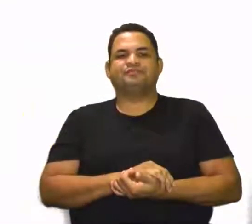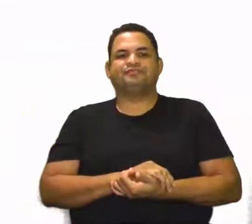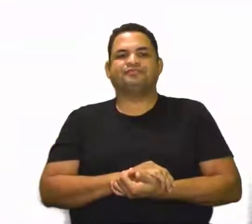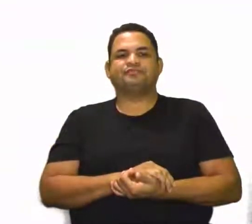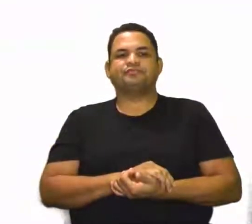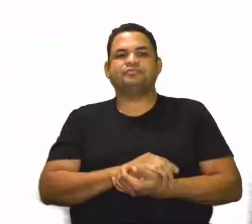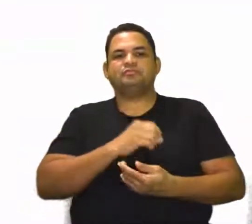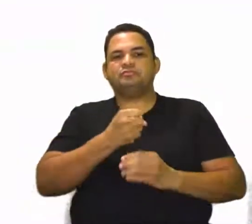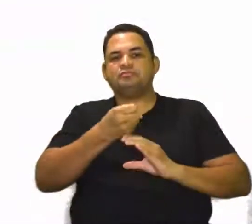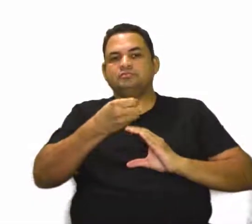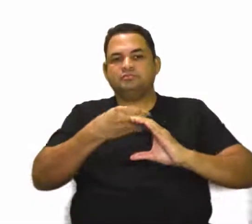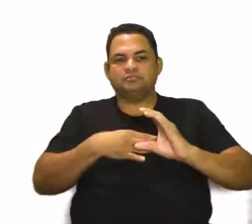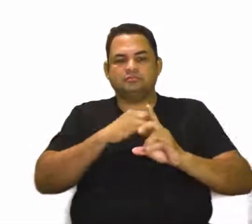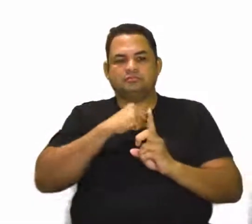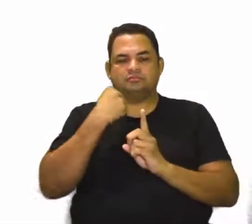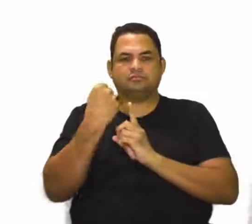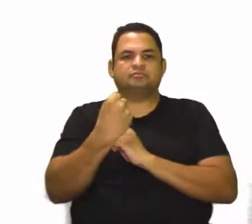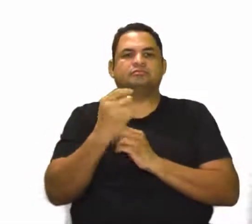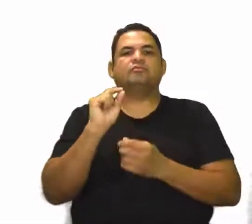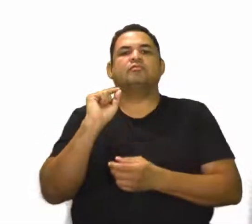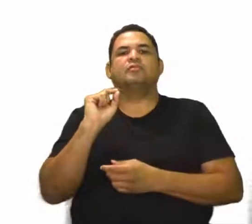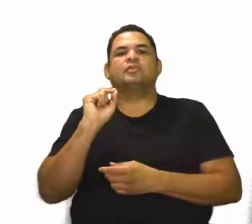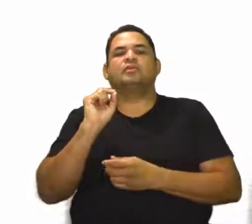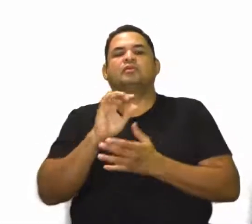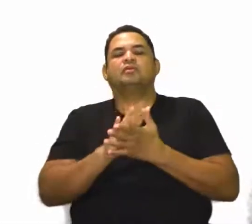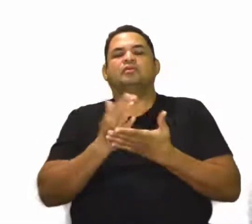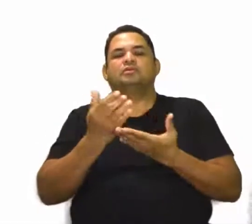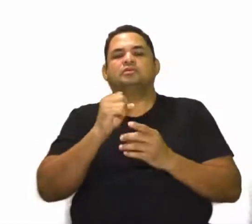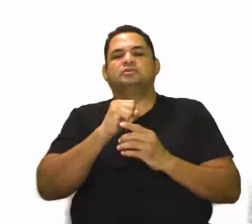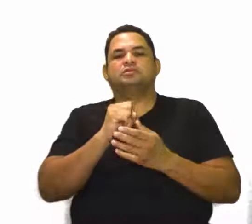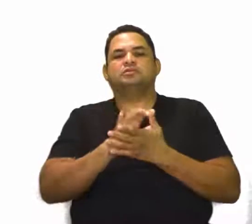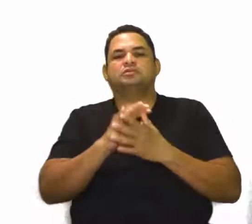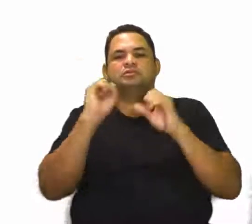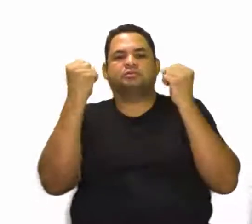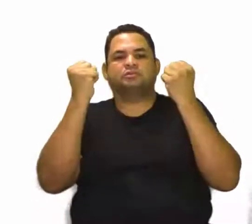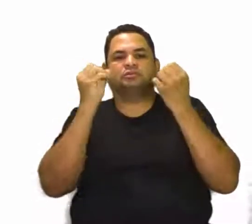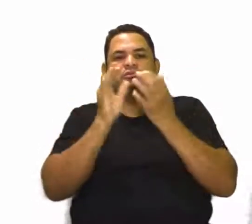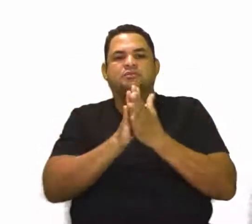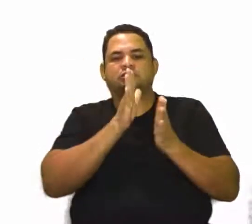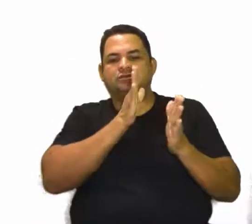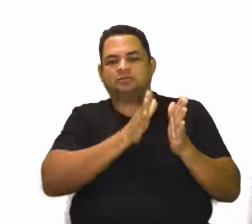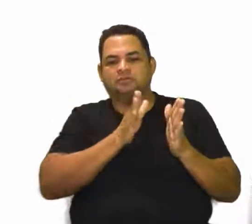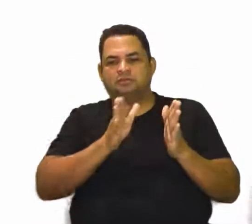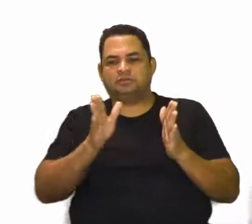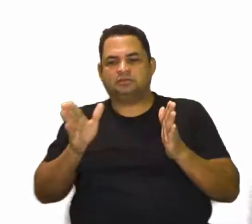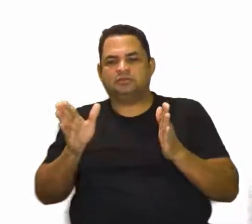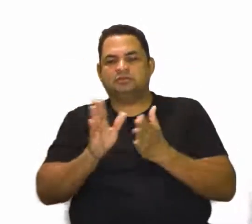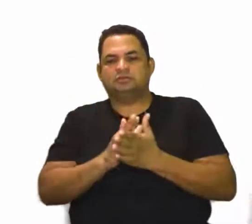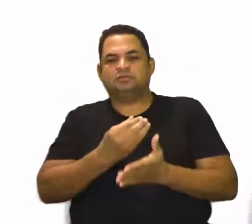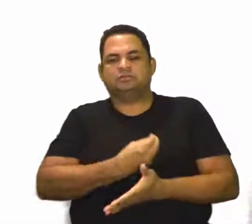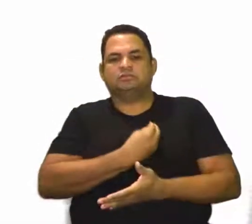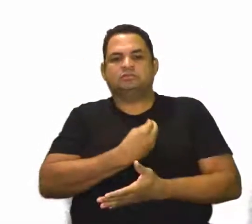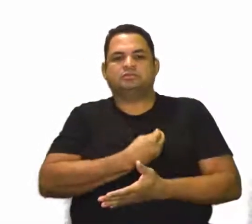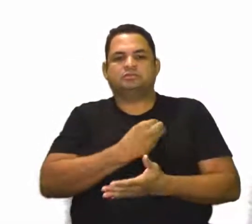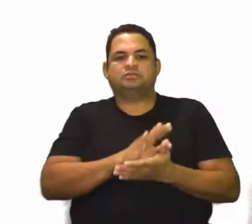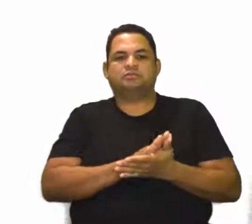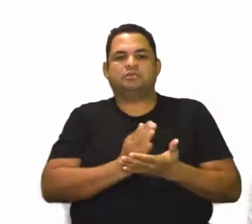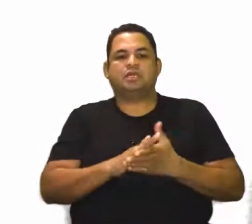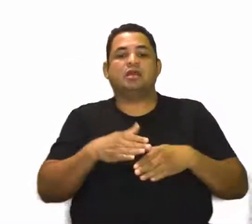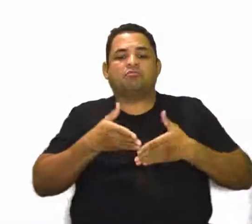na função social do que seria essa atividade física nas fases da vida, considerando aí